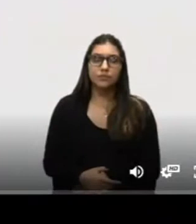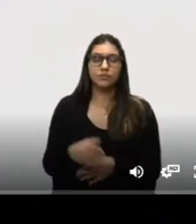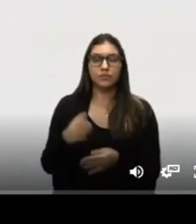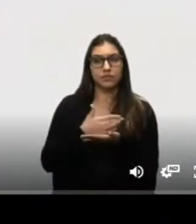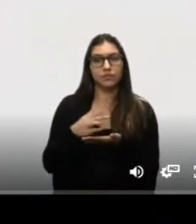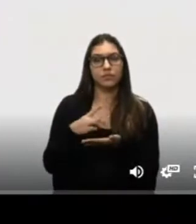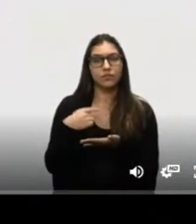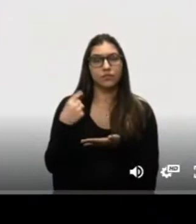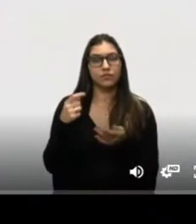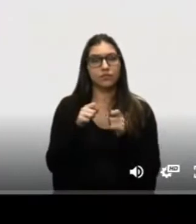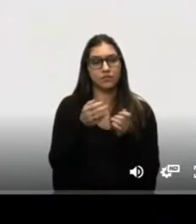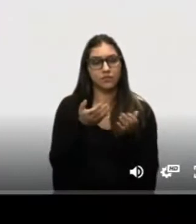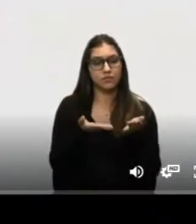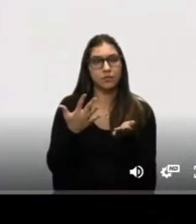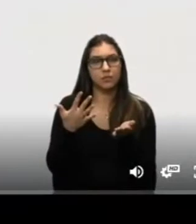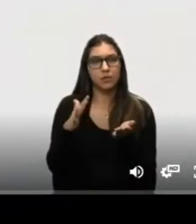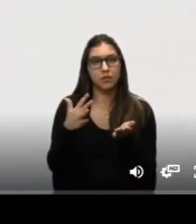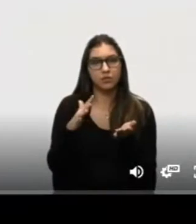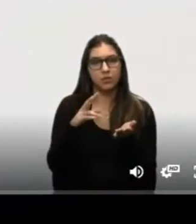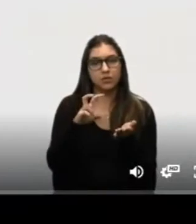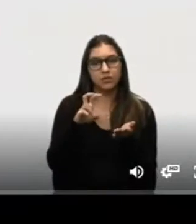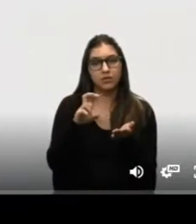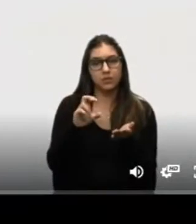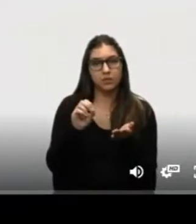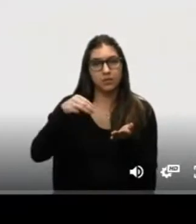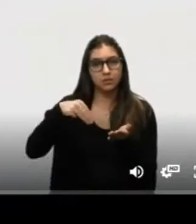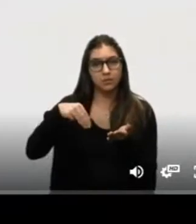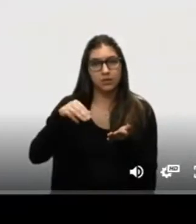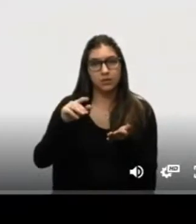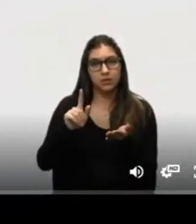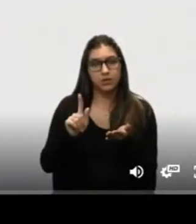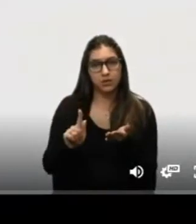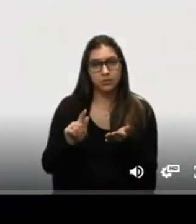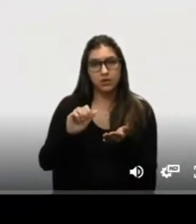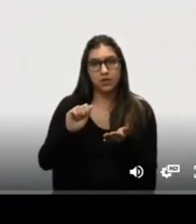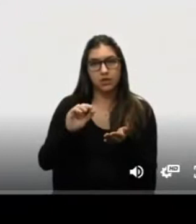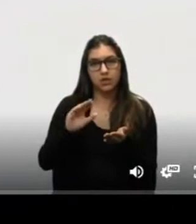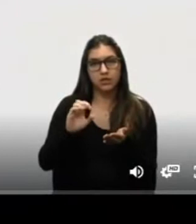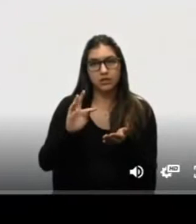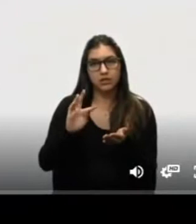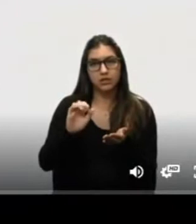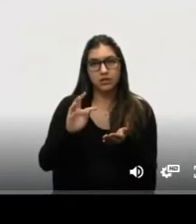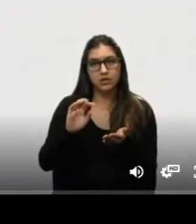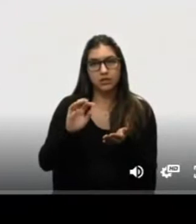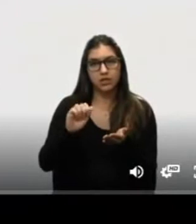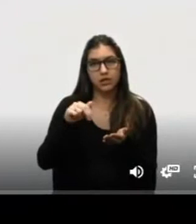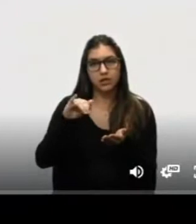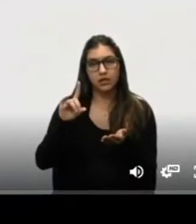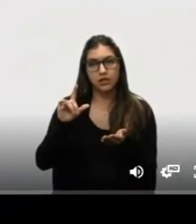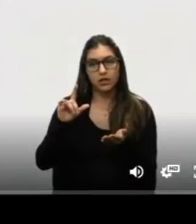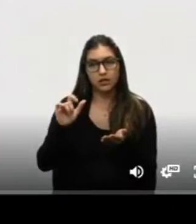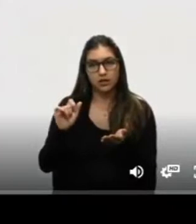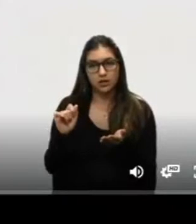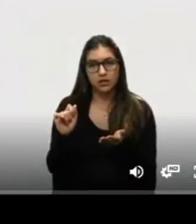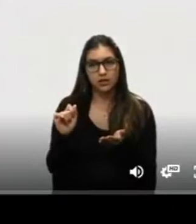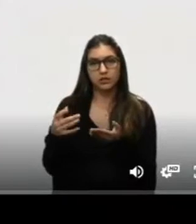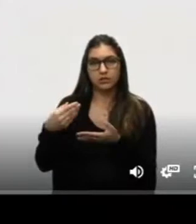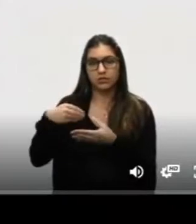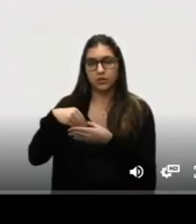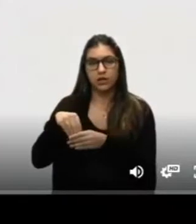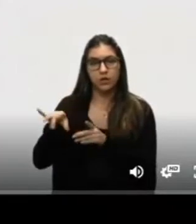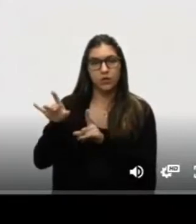Inicialmente, nós vamos pesar então aproximadamente 50 miligramas de acetaminida em um recipiente de